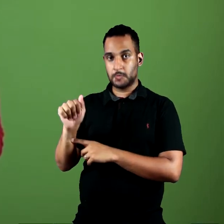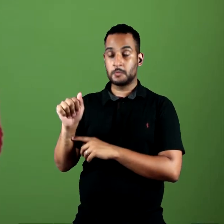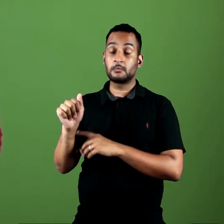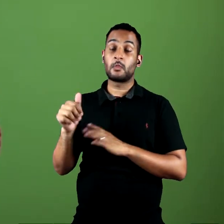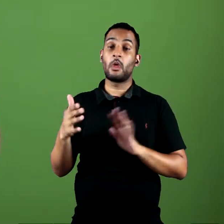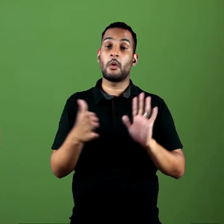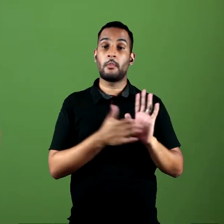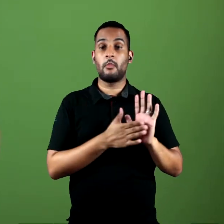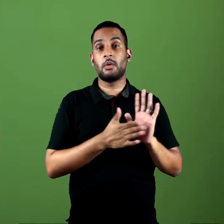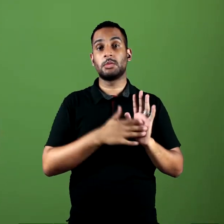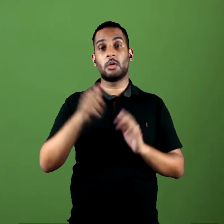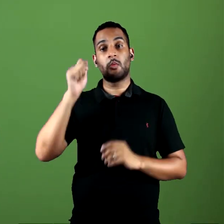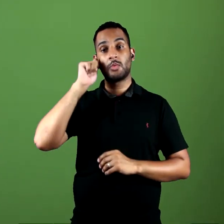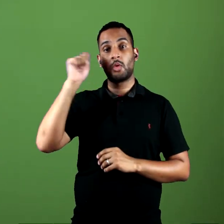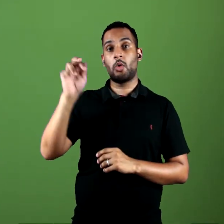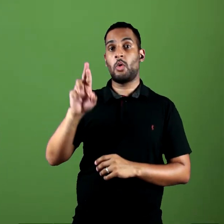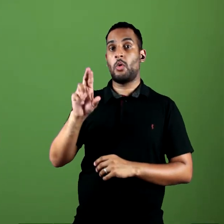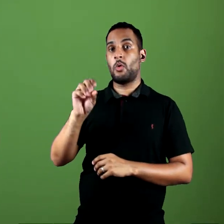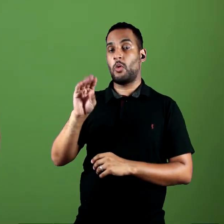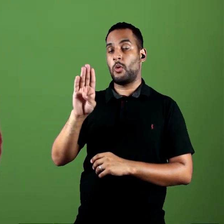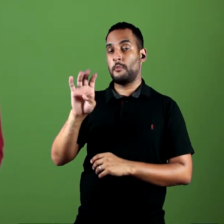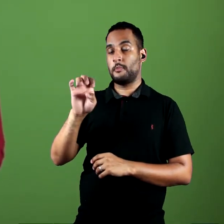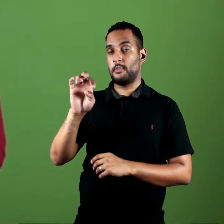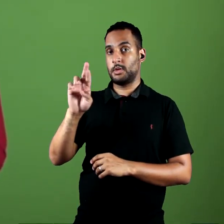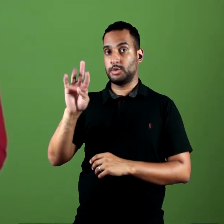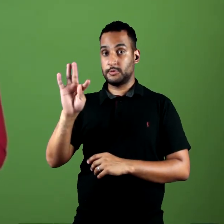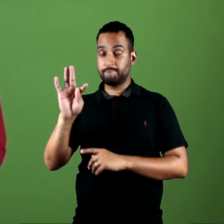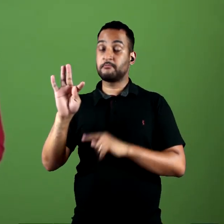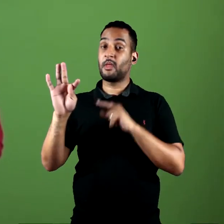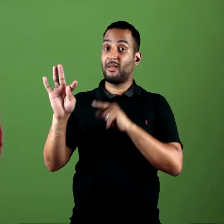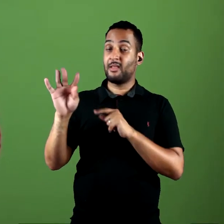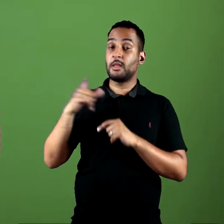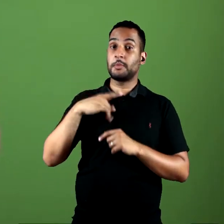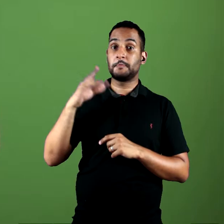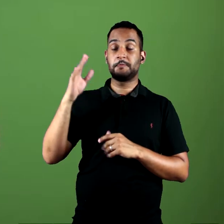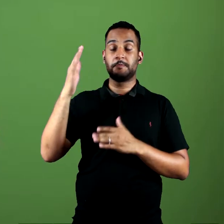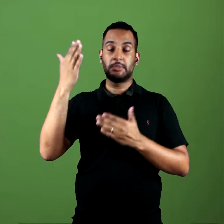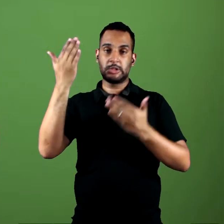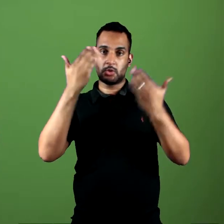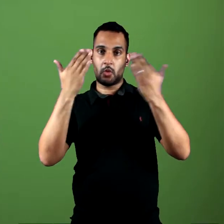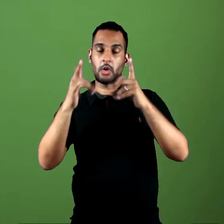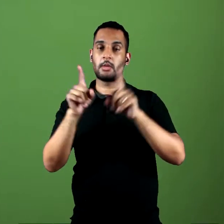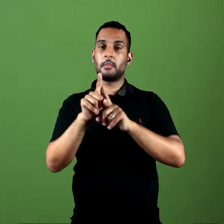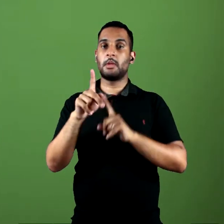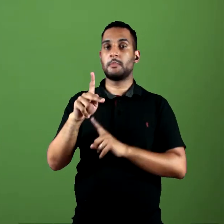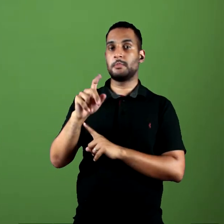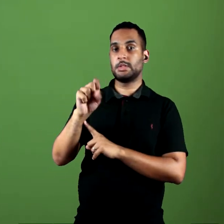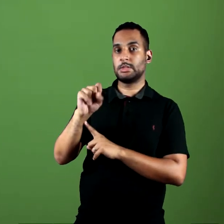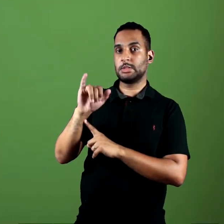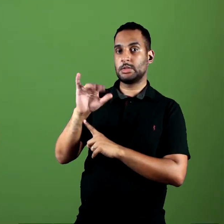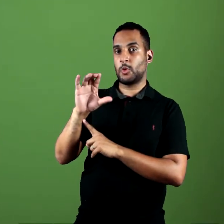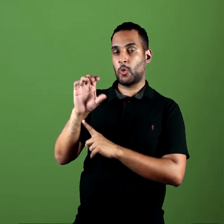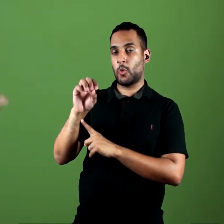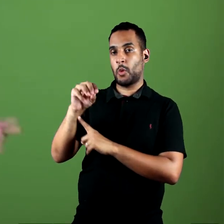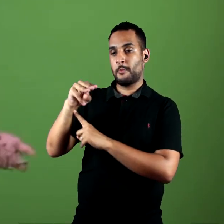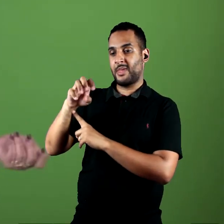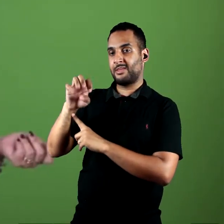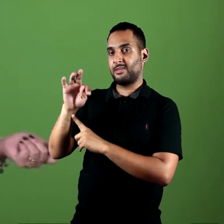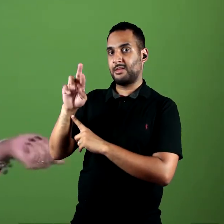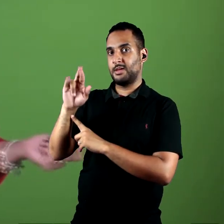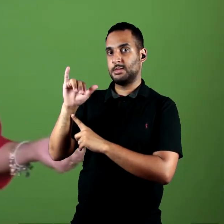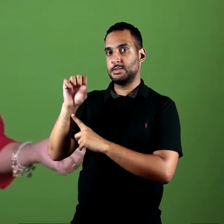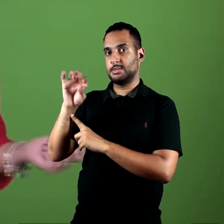proposta por Robert Sternberg, psicólogo e psicometrista. Ele é muito conhecido por